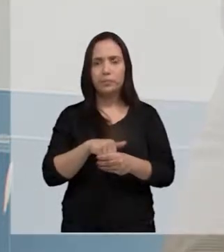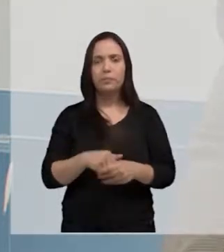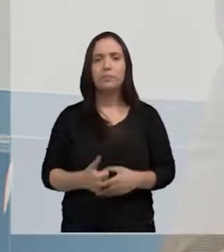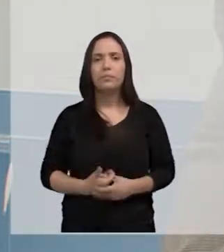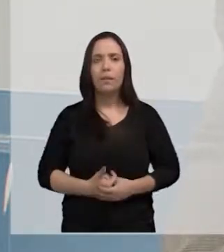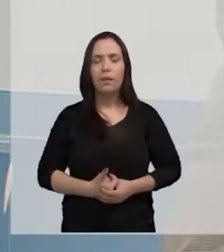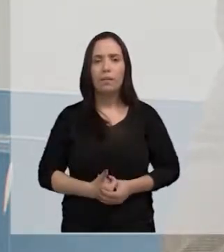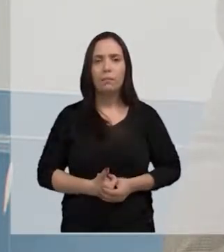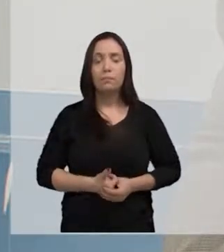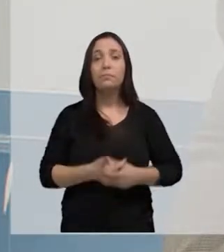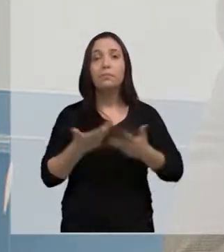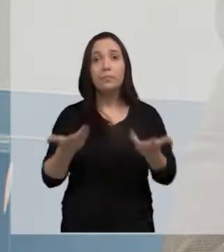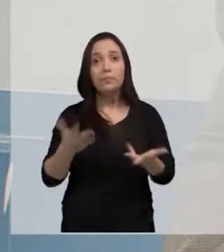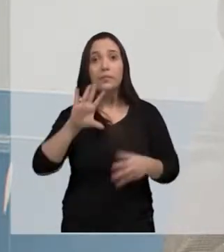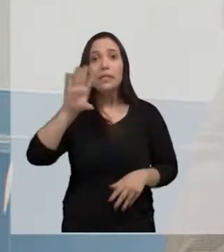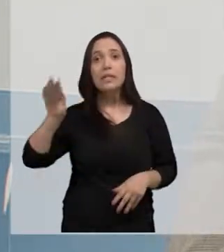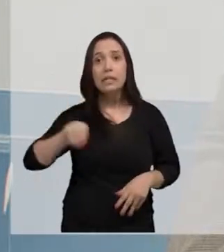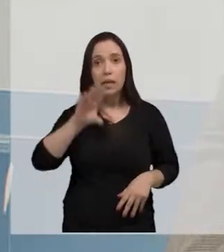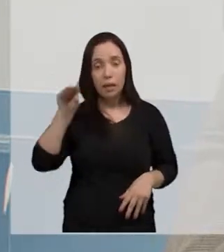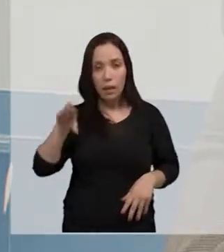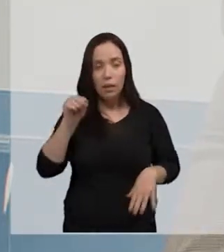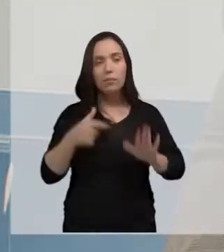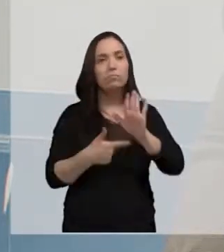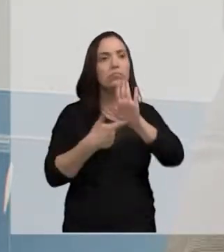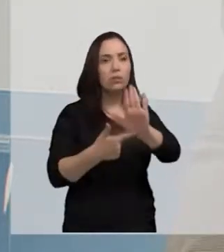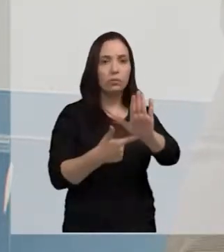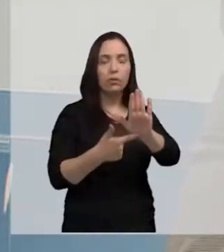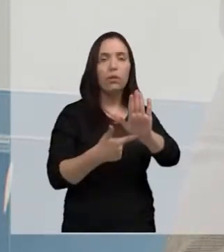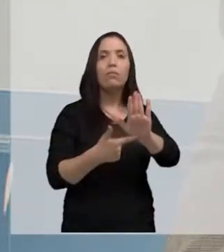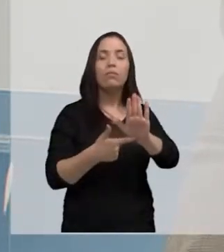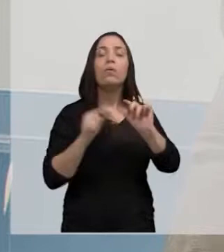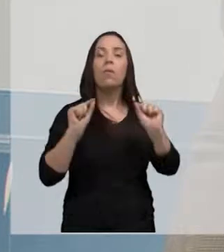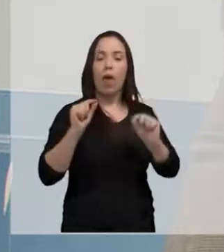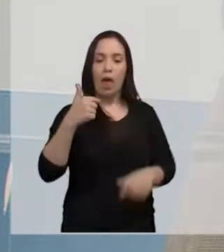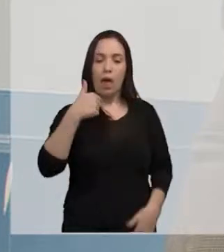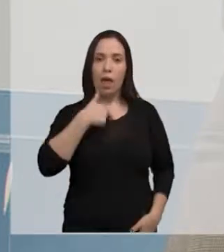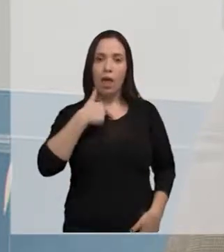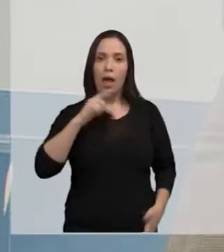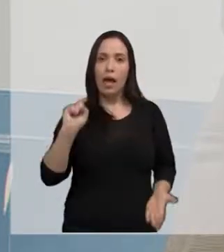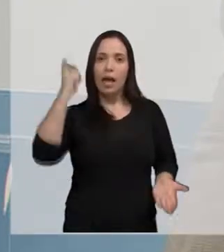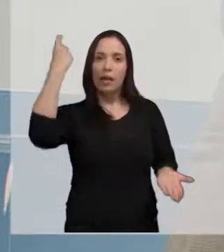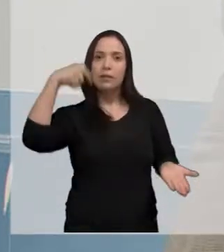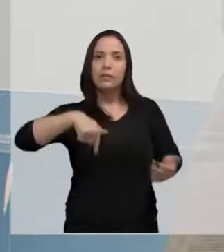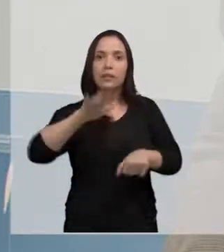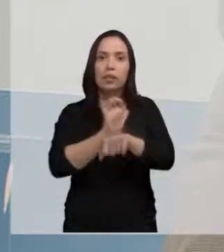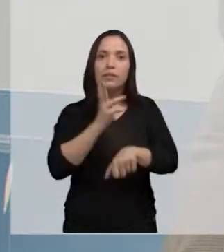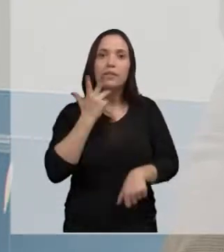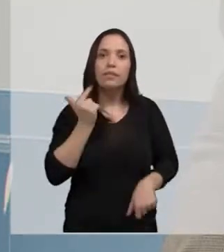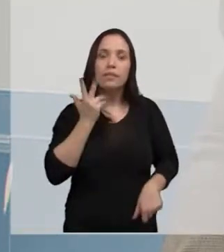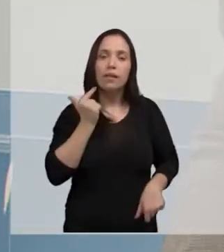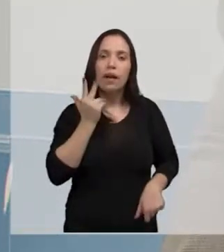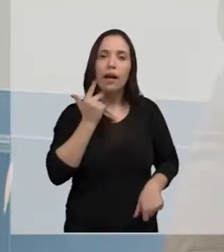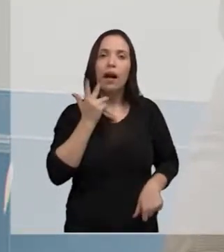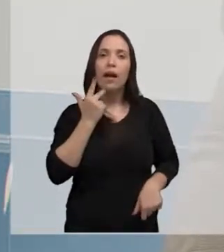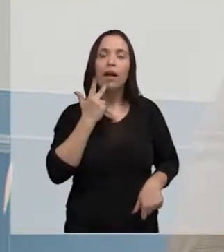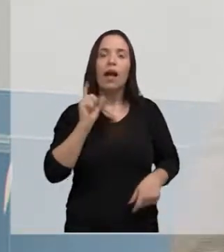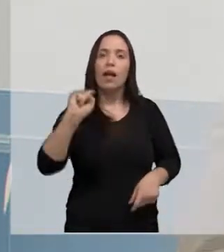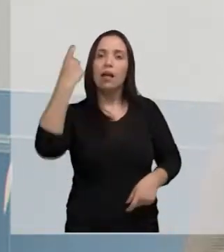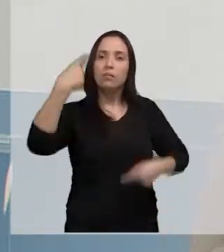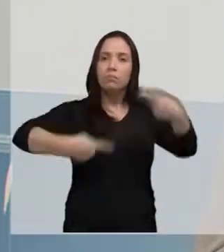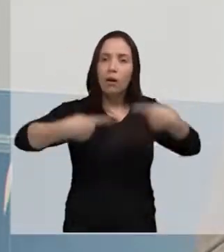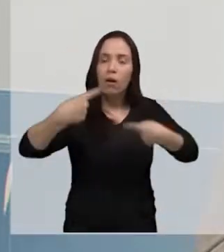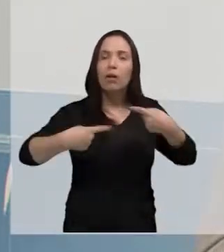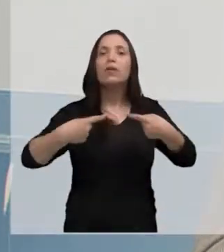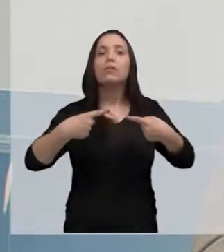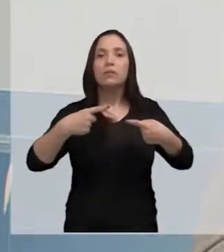Então, o Ciro demonstrou, olha, onde eu governei, onde eu sou político, eu ainda tenho a confiança do